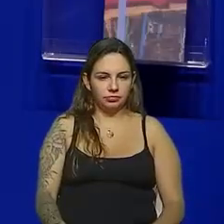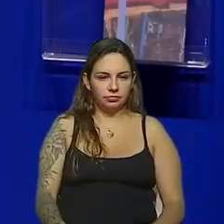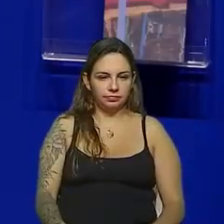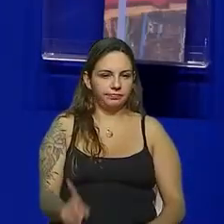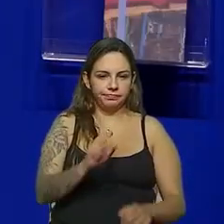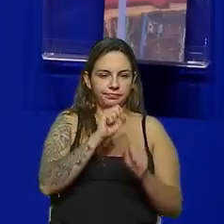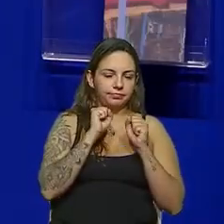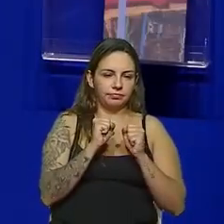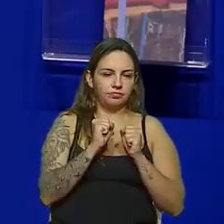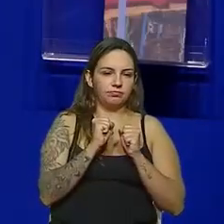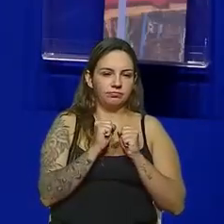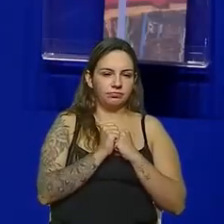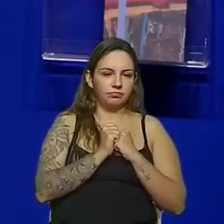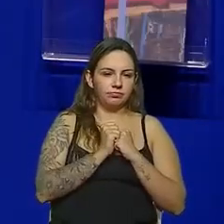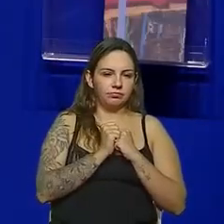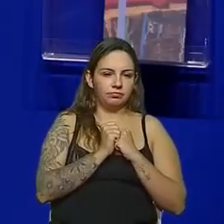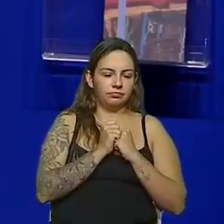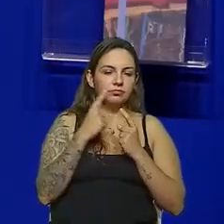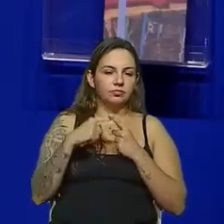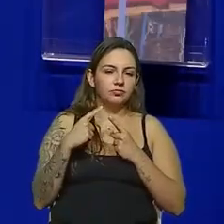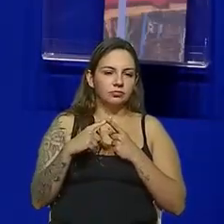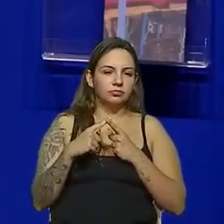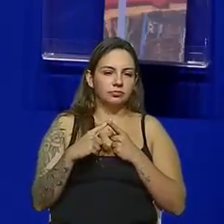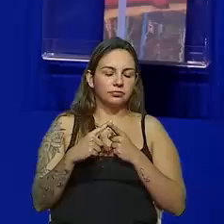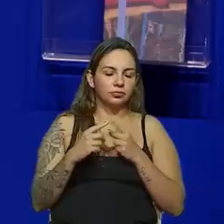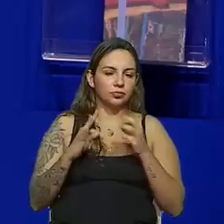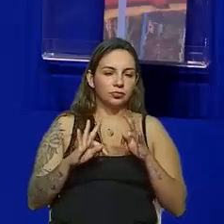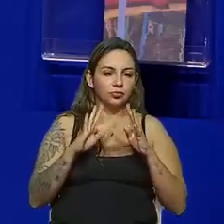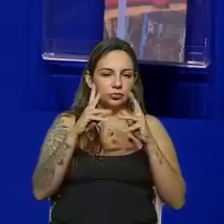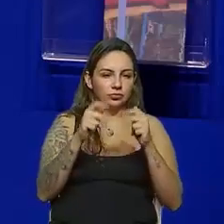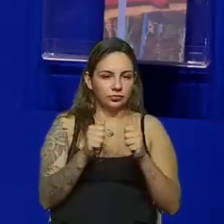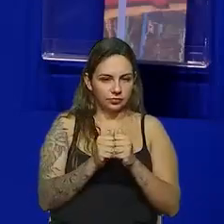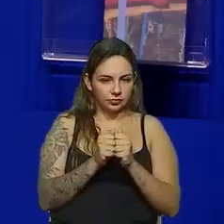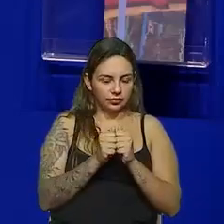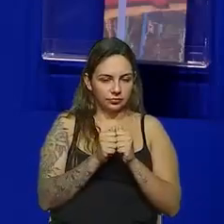Não é possível. Eu falei: mas por quê? Porque todas as